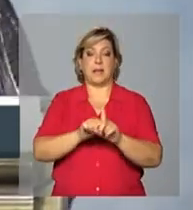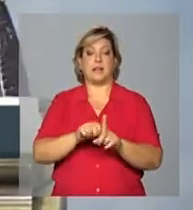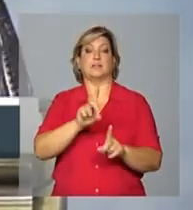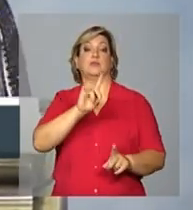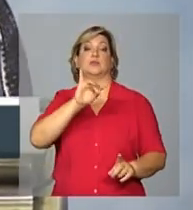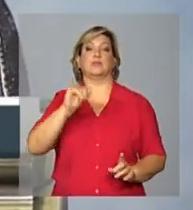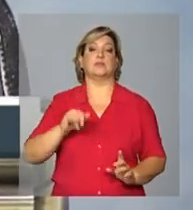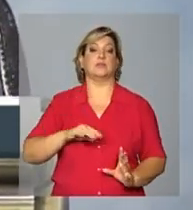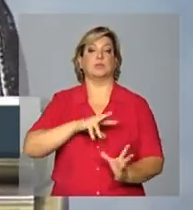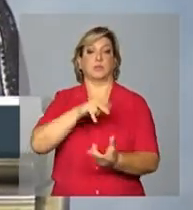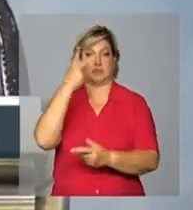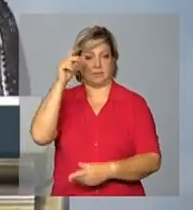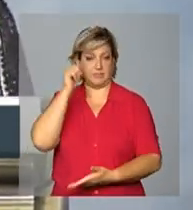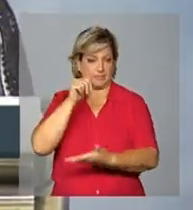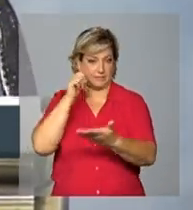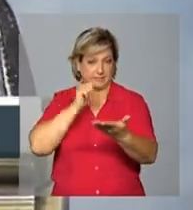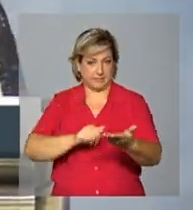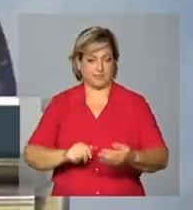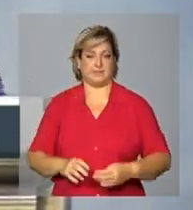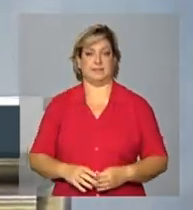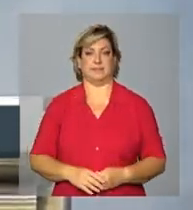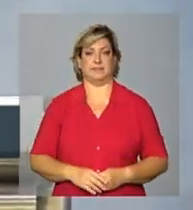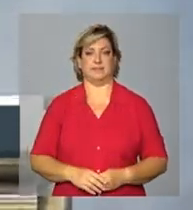Dia Internacional da Mulher.